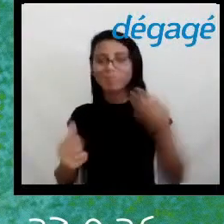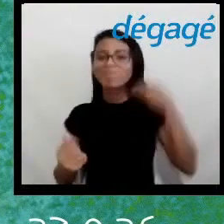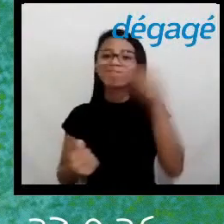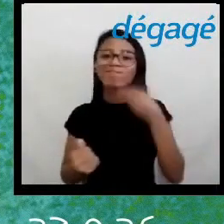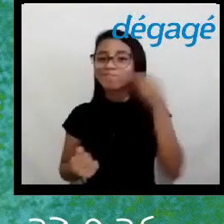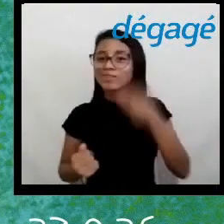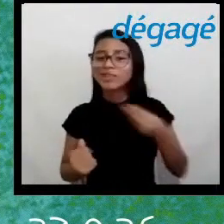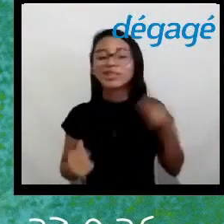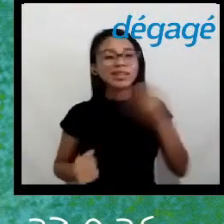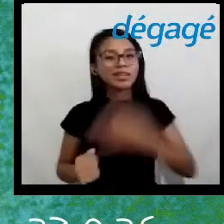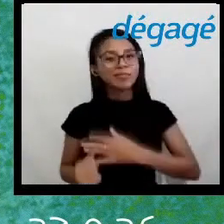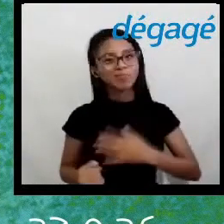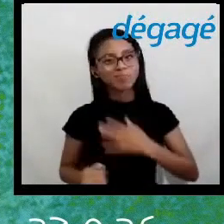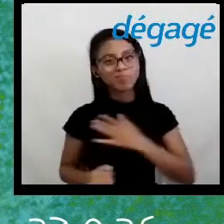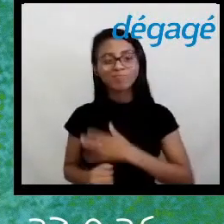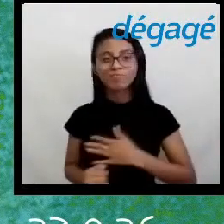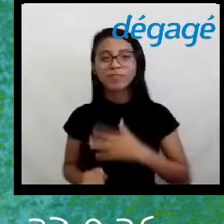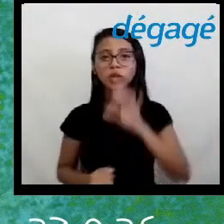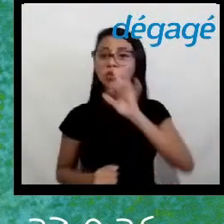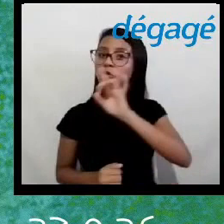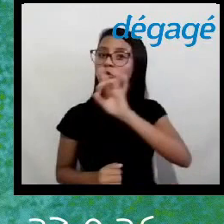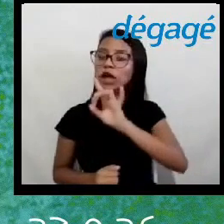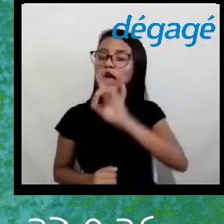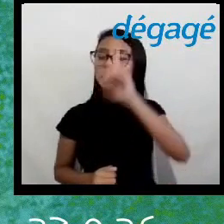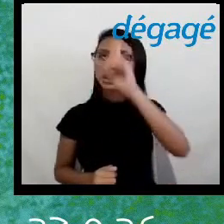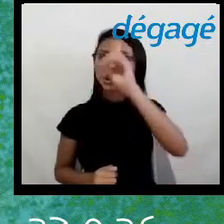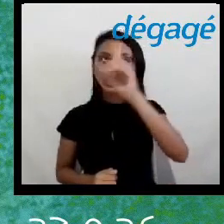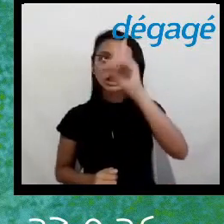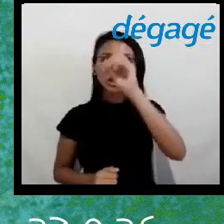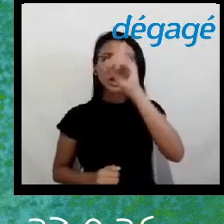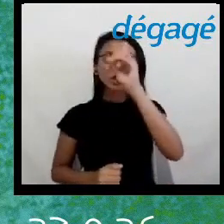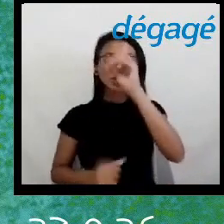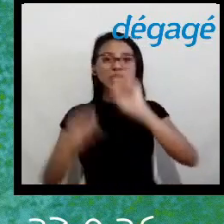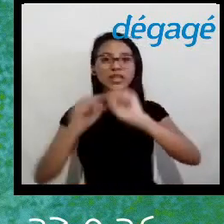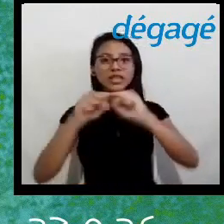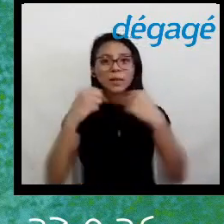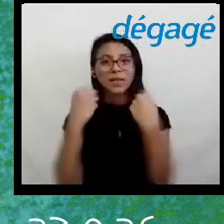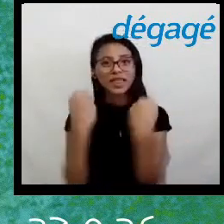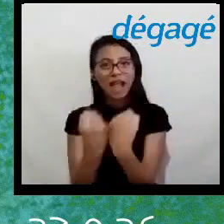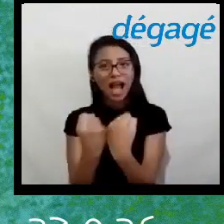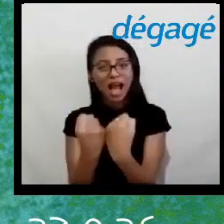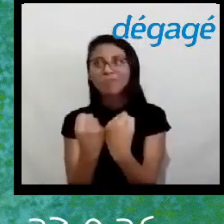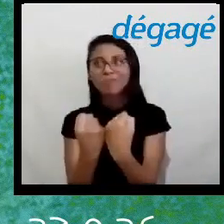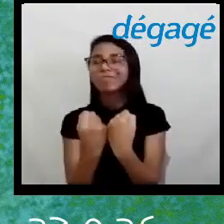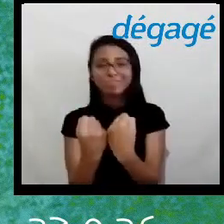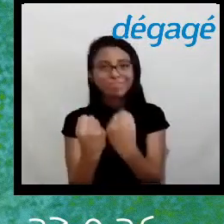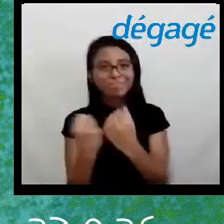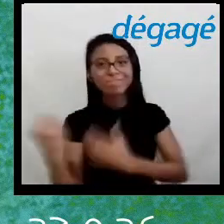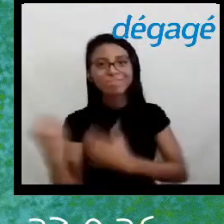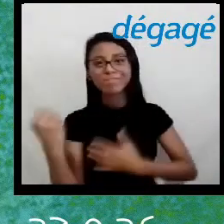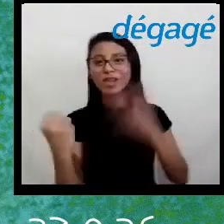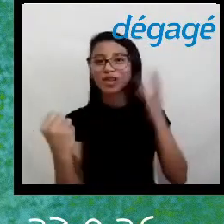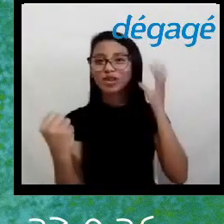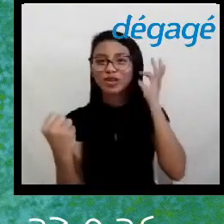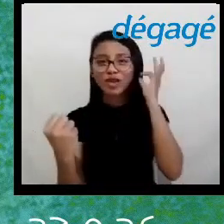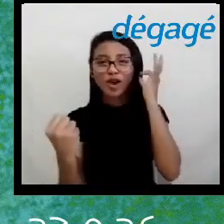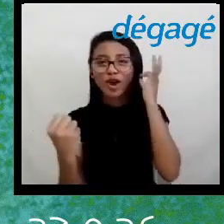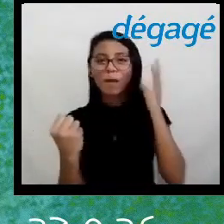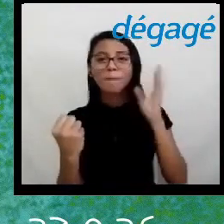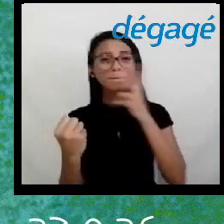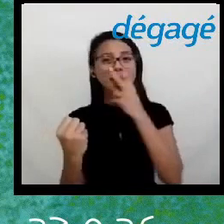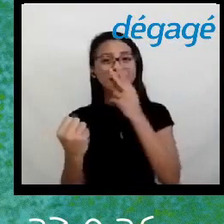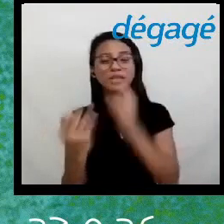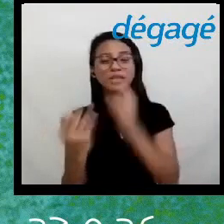Cada dia sinto que esse seminário está valendo muito a pena e que é apenas o começo de uma longa jornada